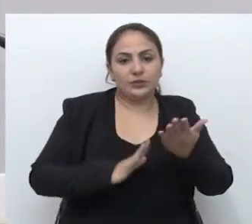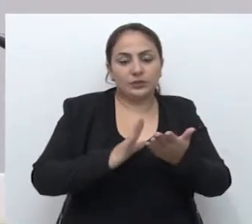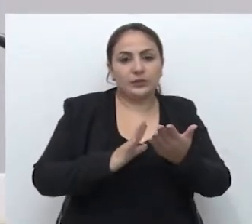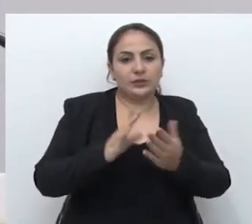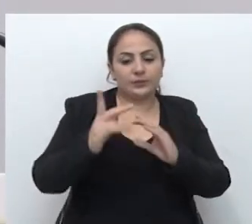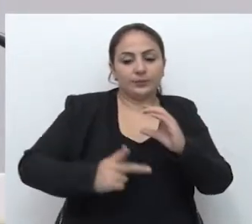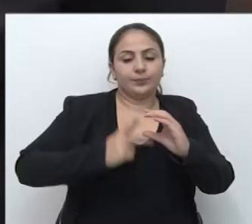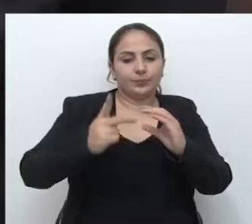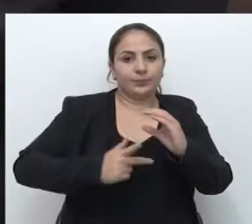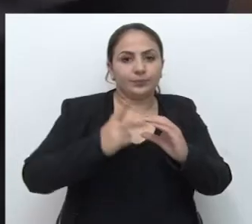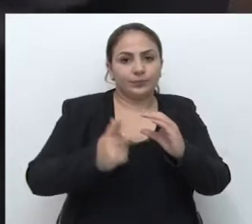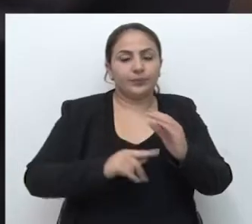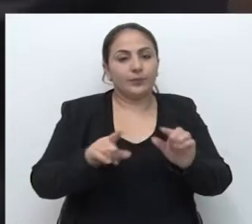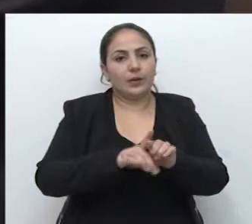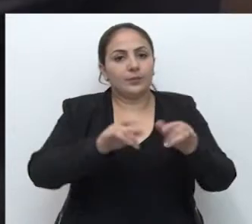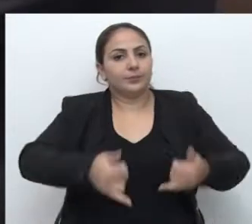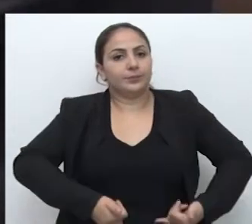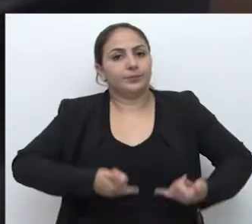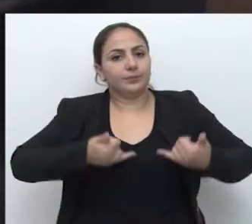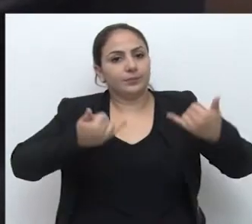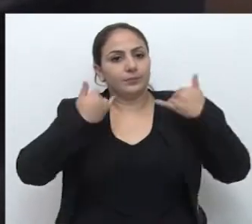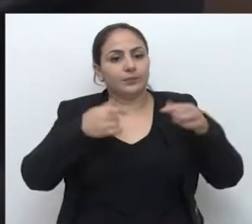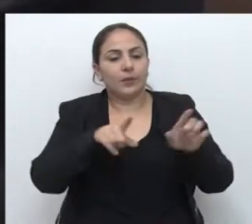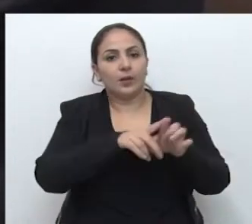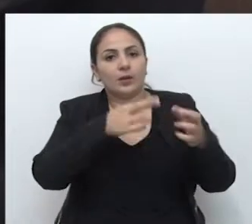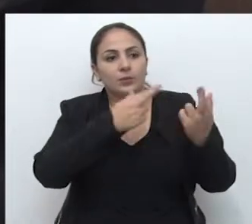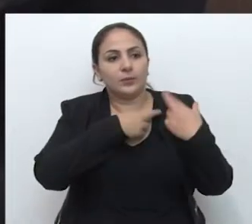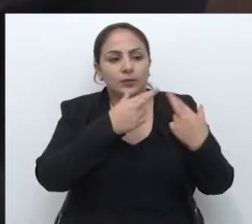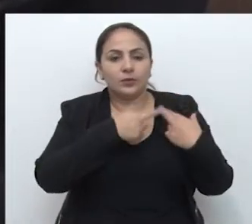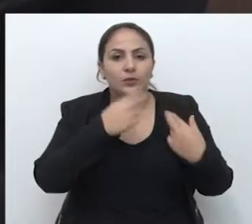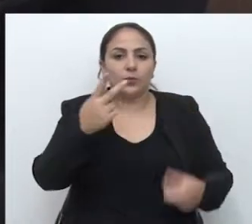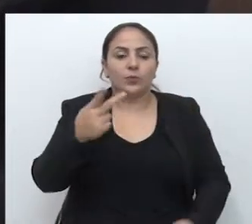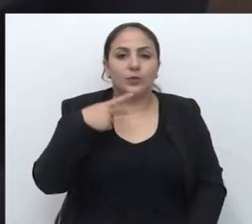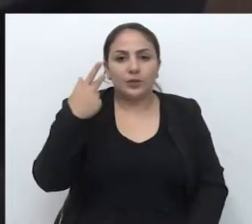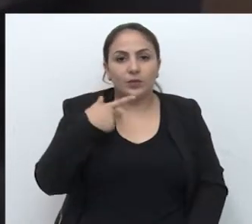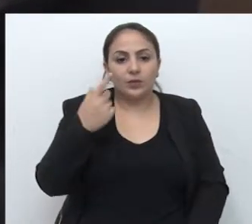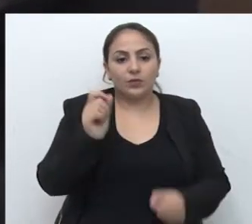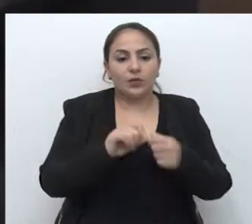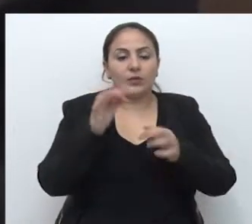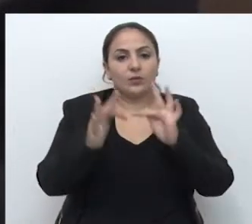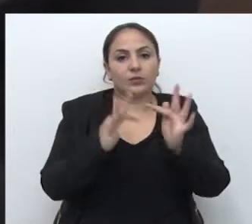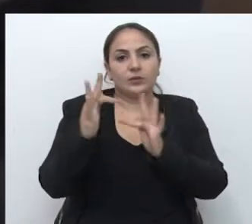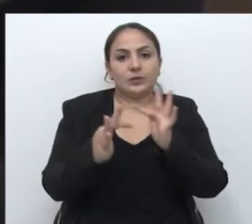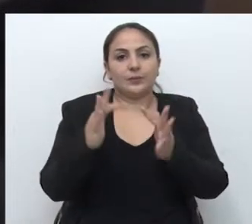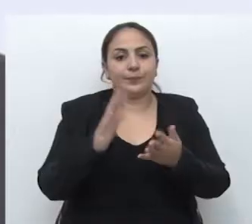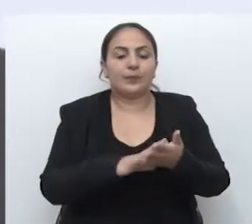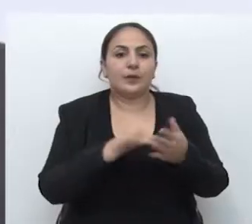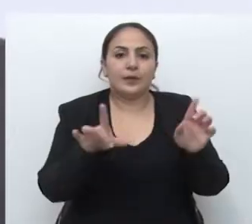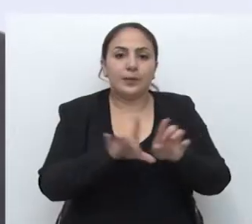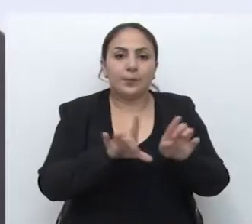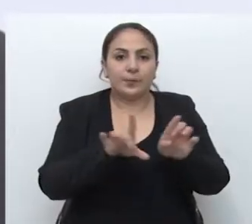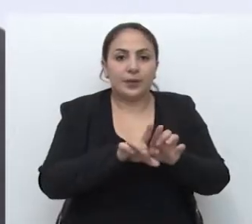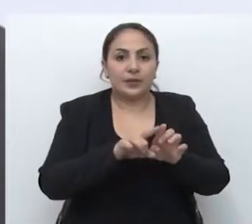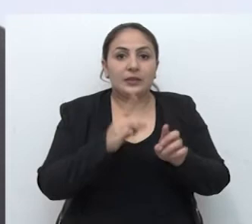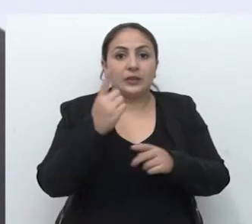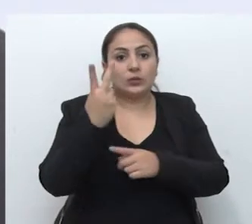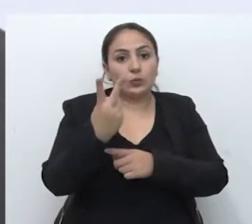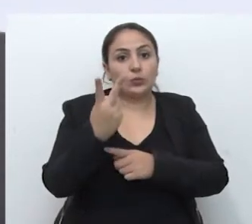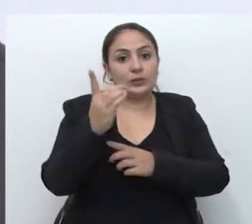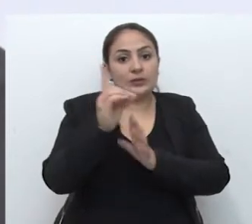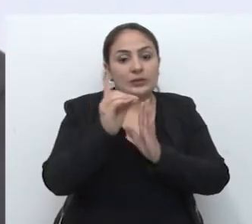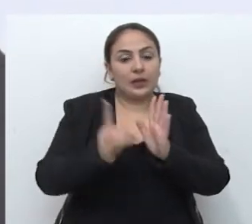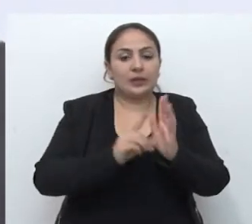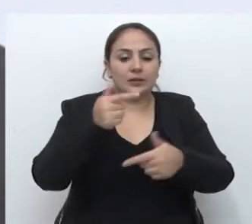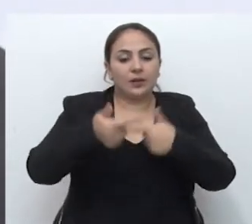Câmara Municipal. Com orgulho e responsabilidade, o parlamentar exerce a função. Afinal, foram